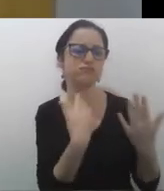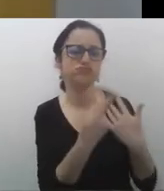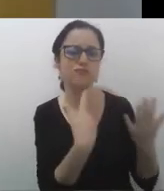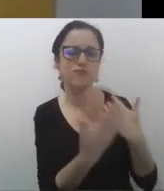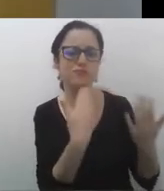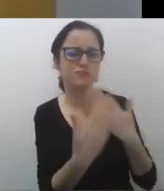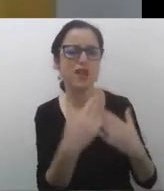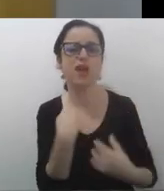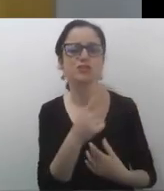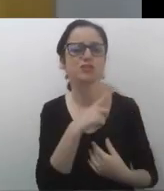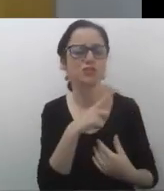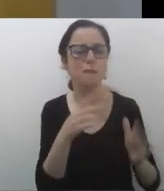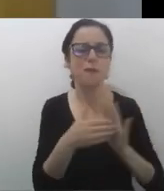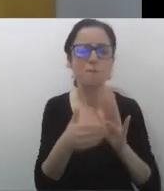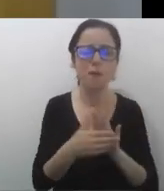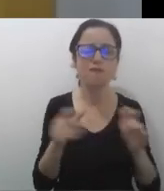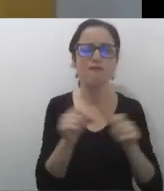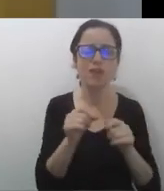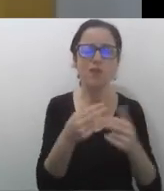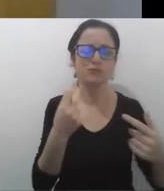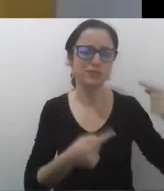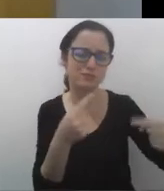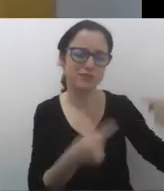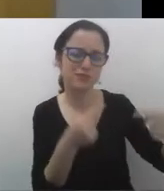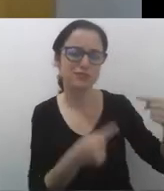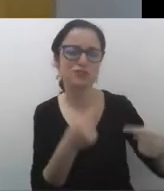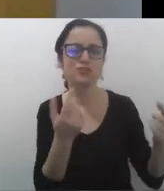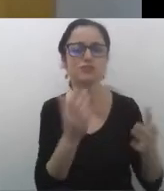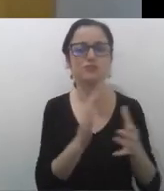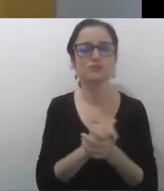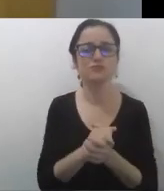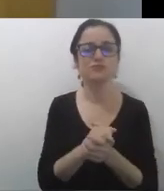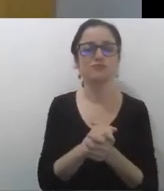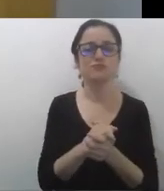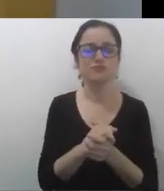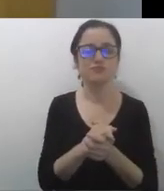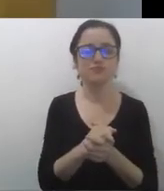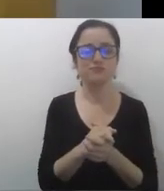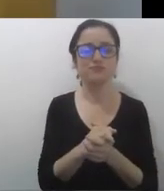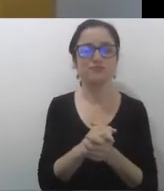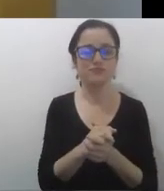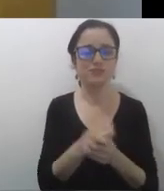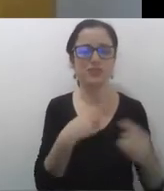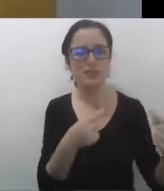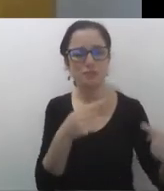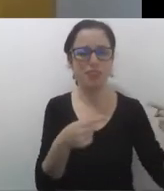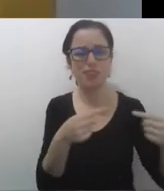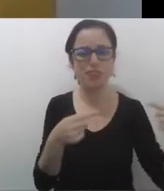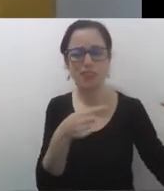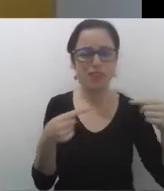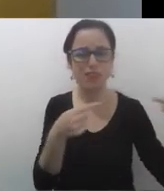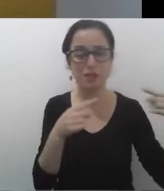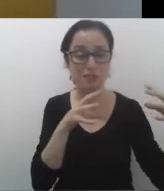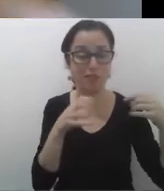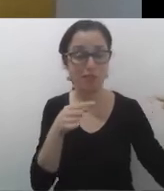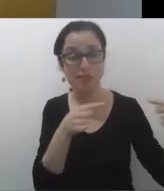estava conversando muito, e a gente tinha se proposto a fazer um debate meio assim, um debate,